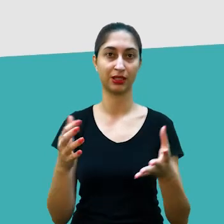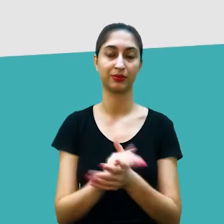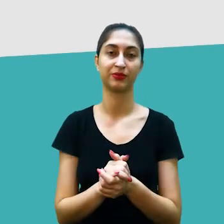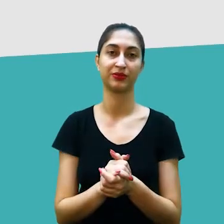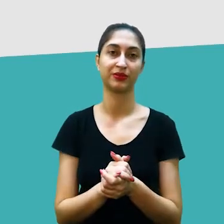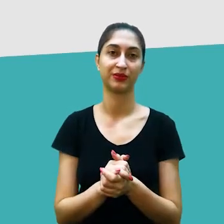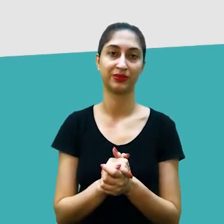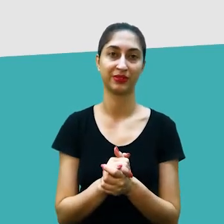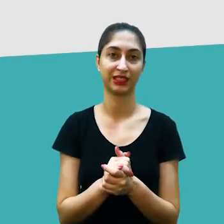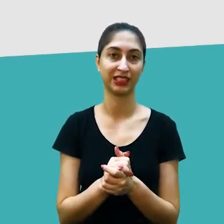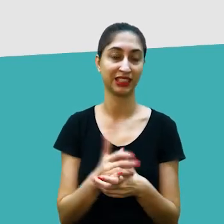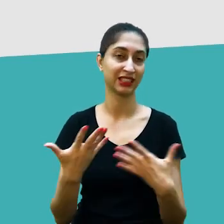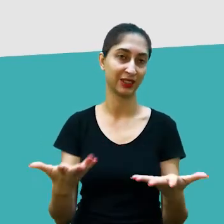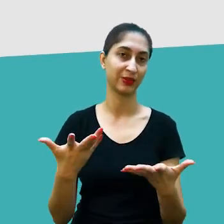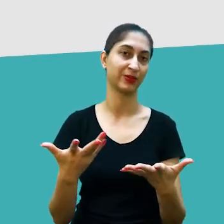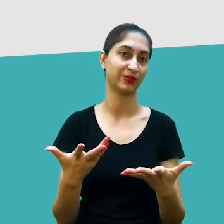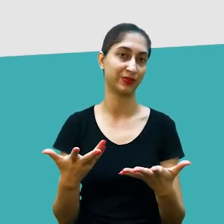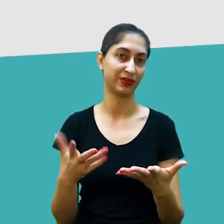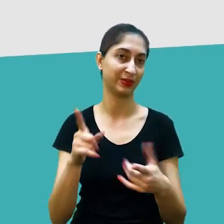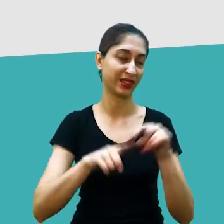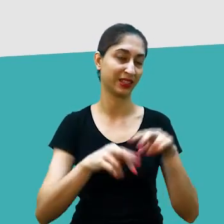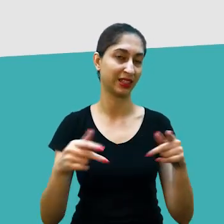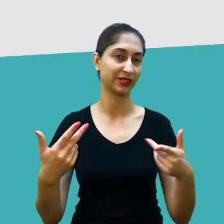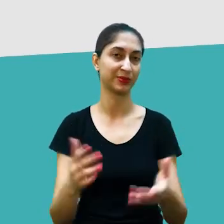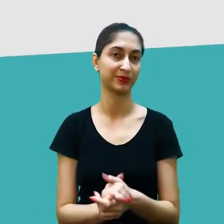soluções em inovação e design de materiais.